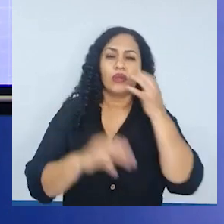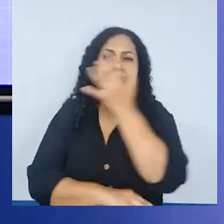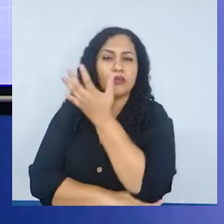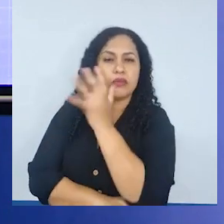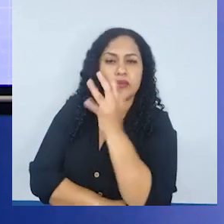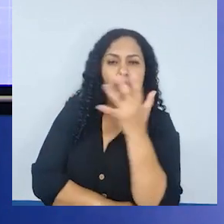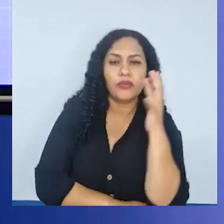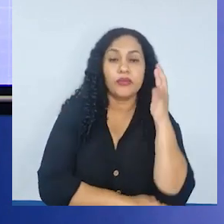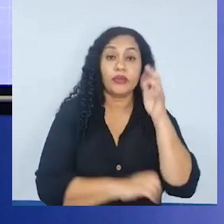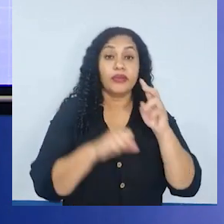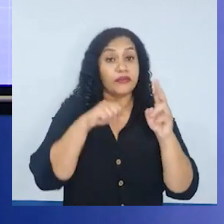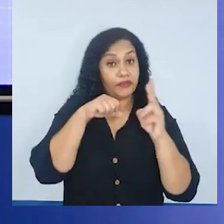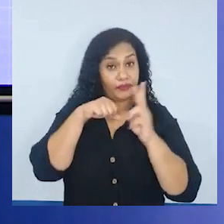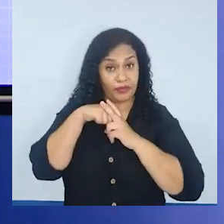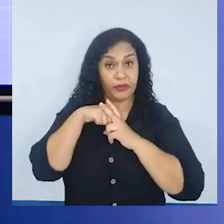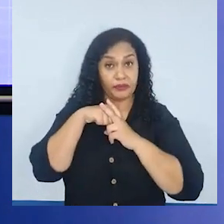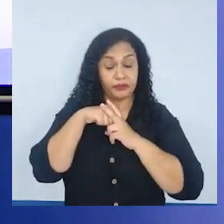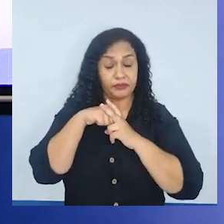natureza são verbos.